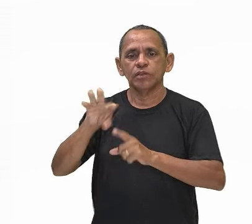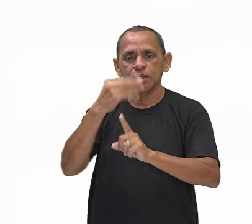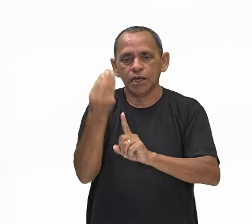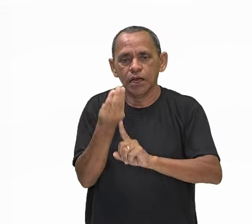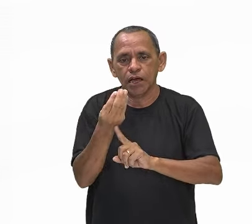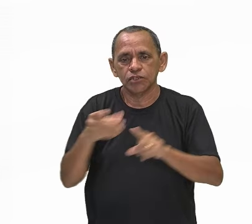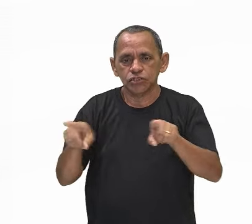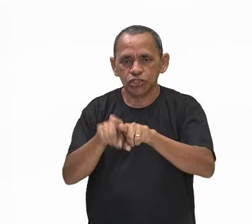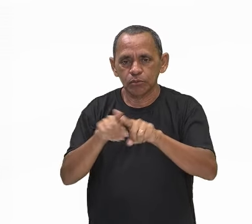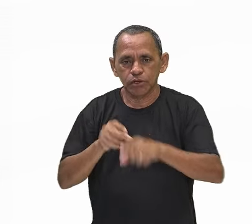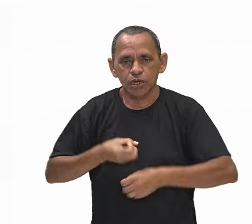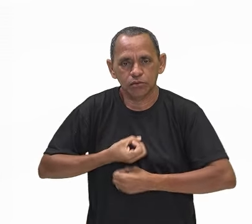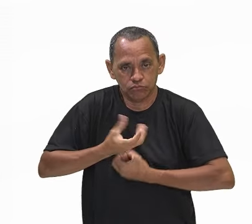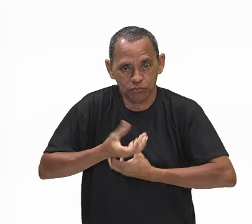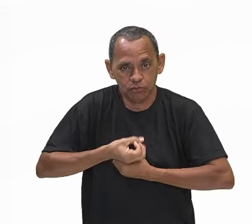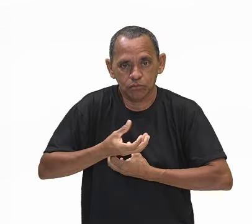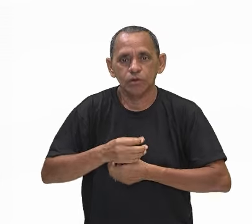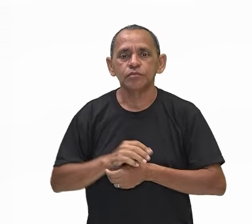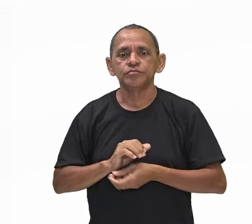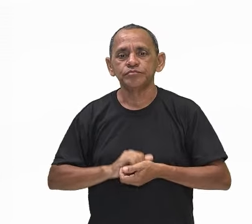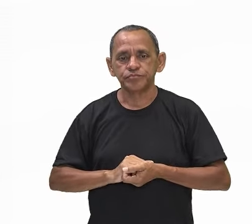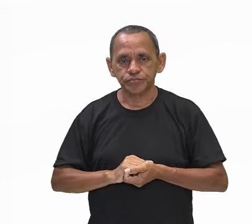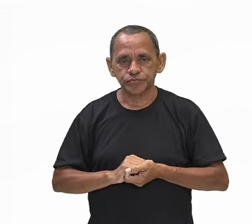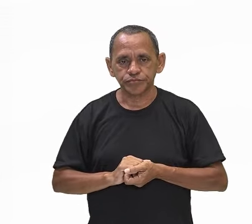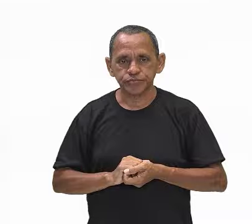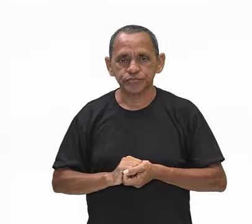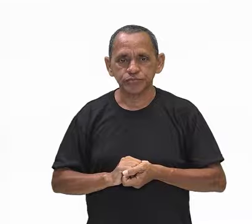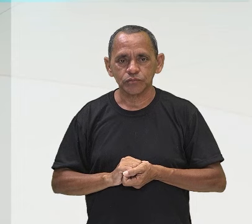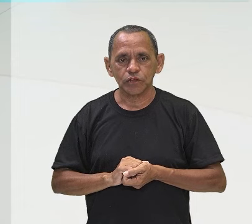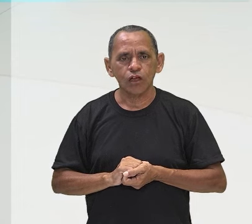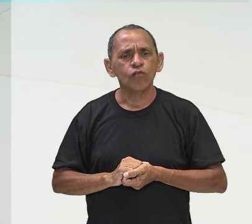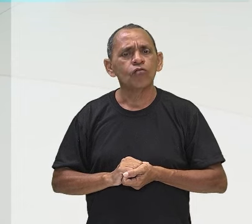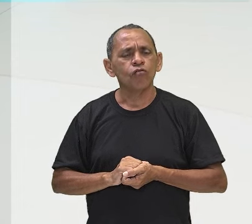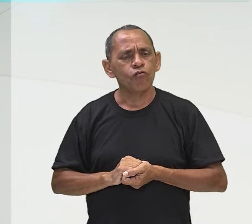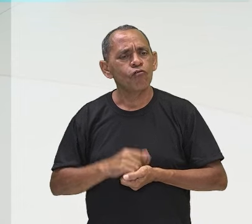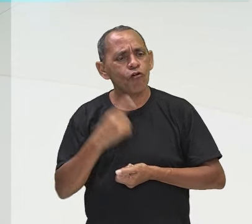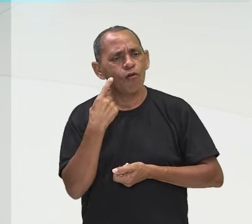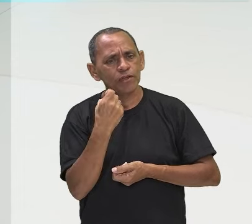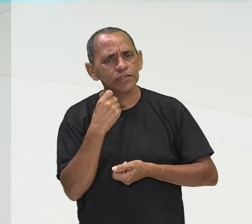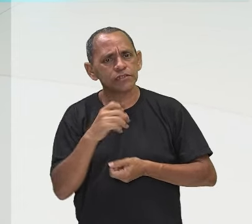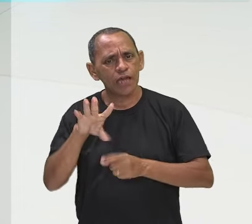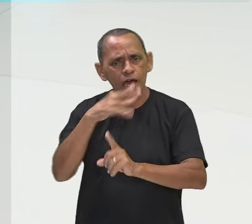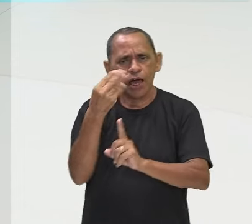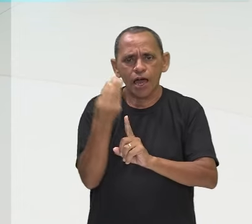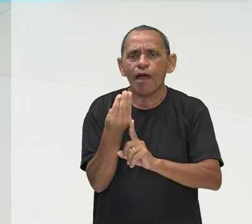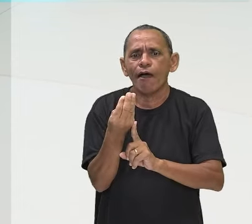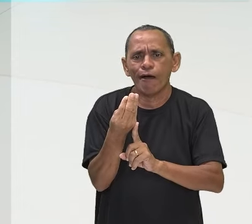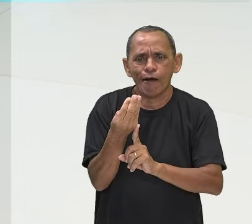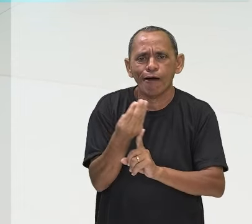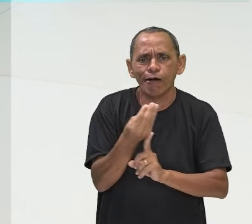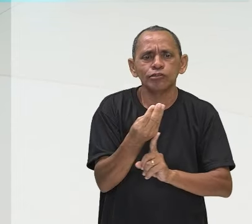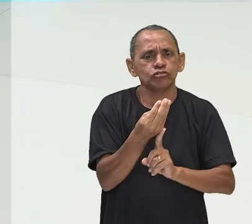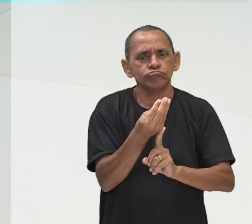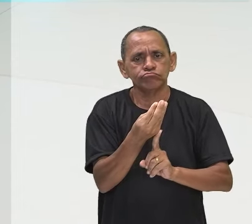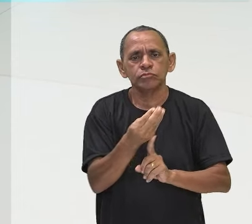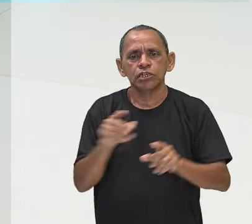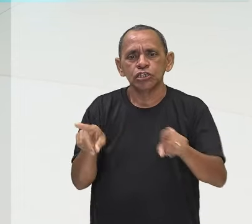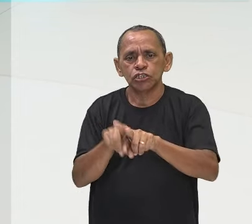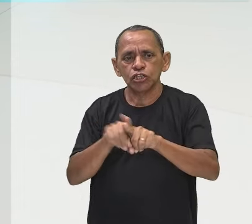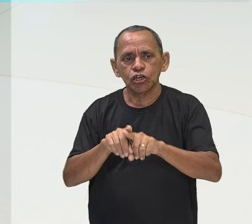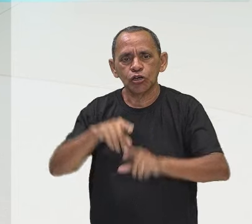se voltar para o belo, ou seja, eu vou apreciar a arte pela arte. Eu não quero colocar os